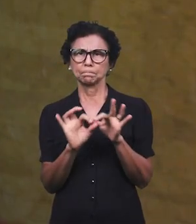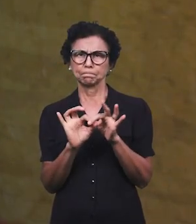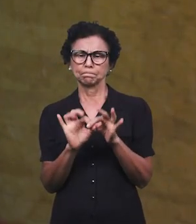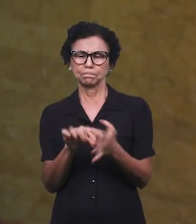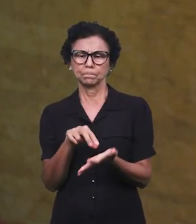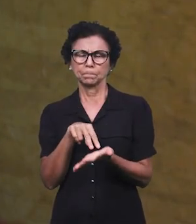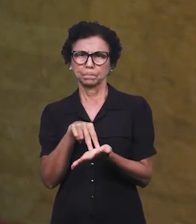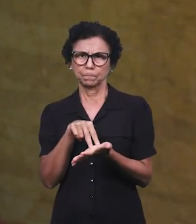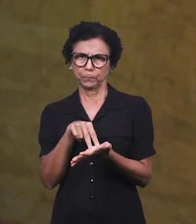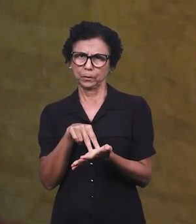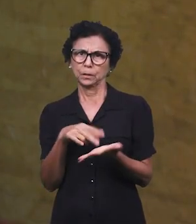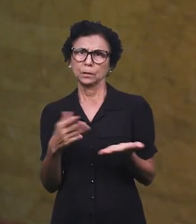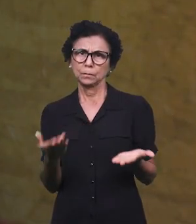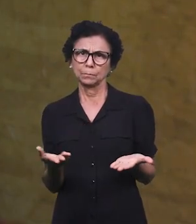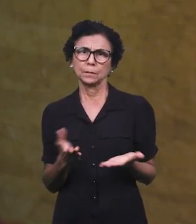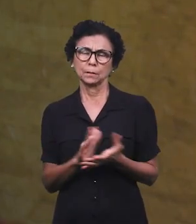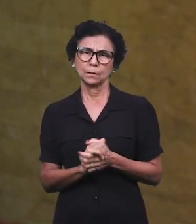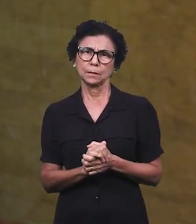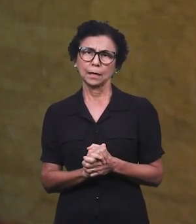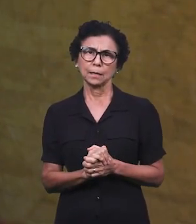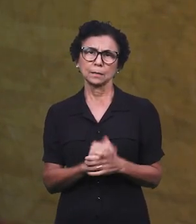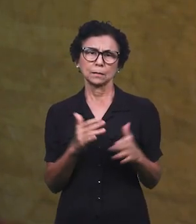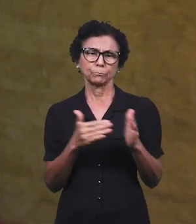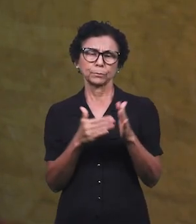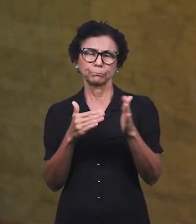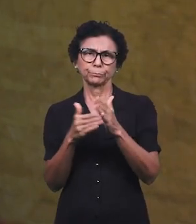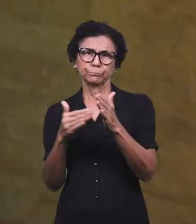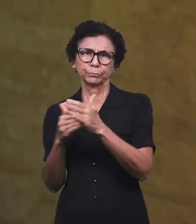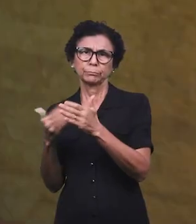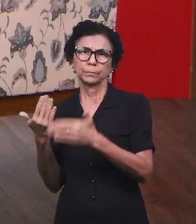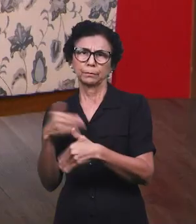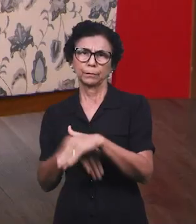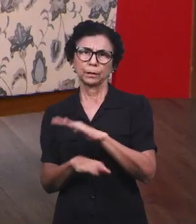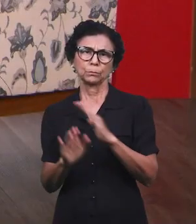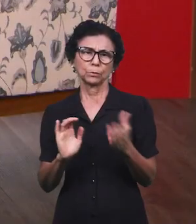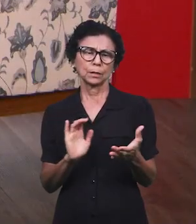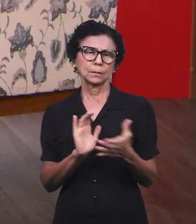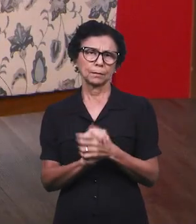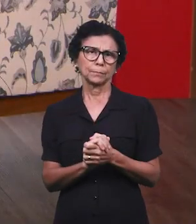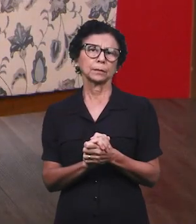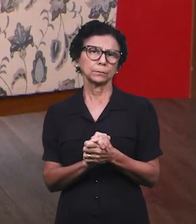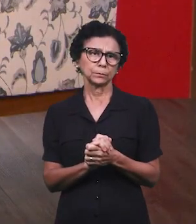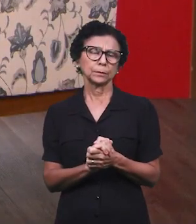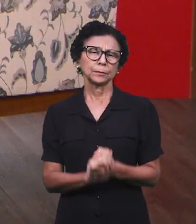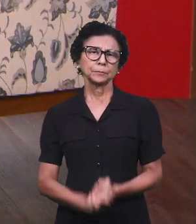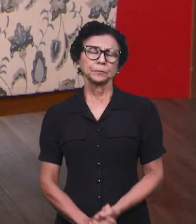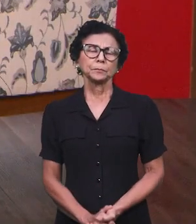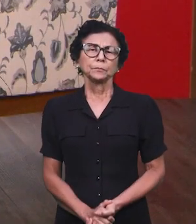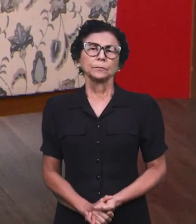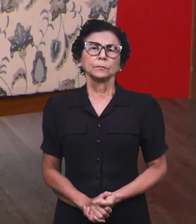senão interfere dentro do casamento. Não é isso mesmo, pastor Diniz? Cuidado que temos que se ter, né?